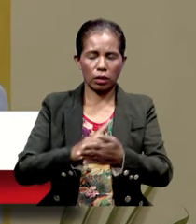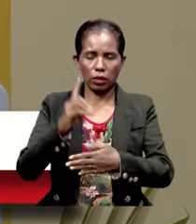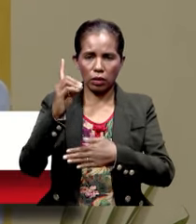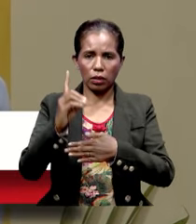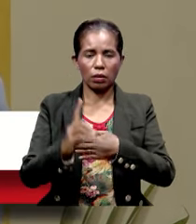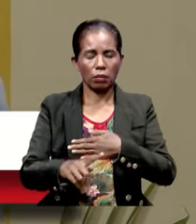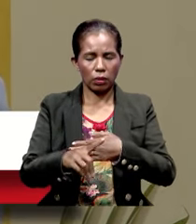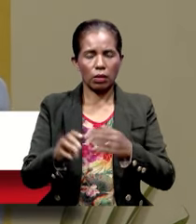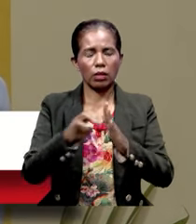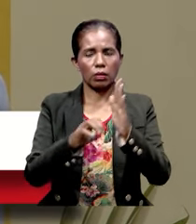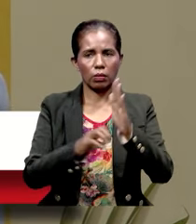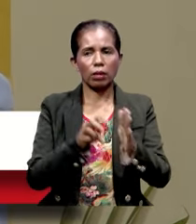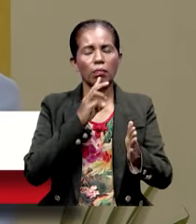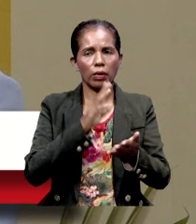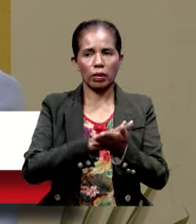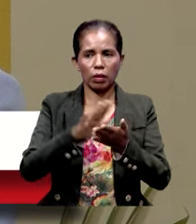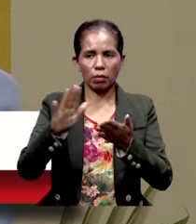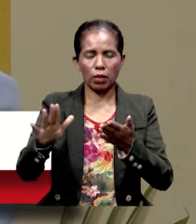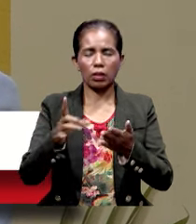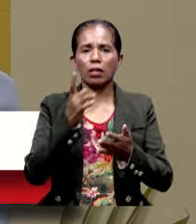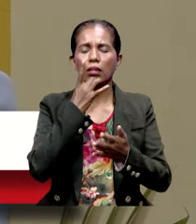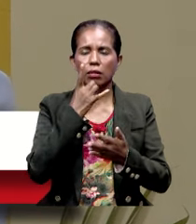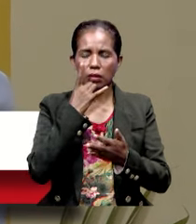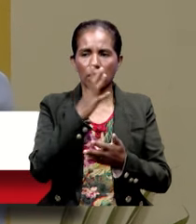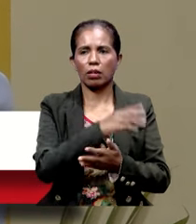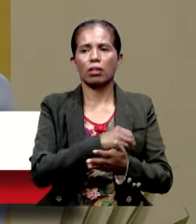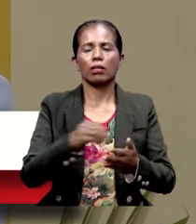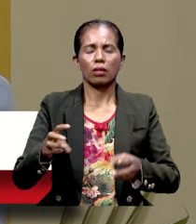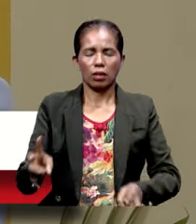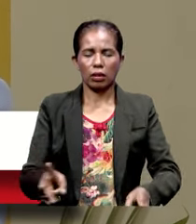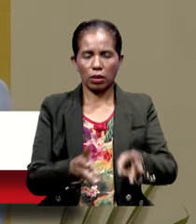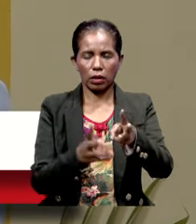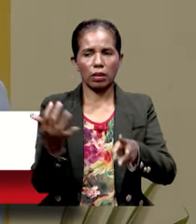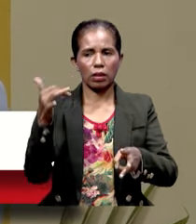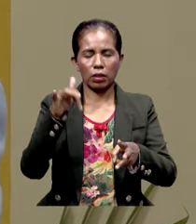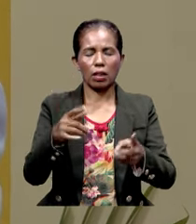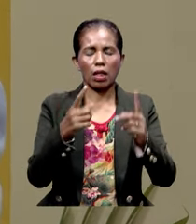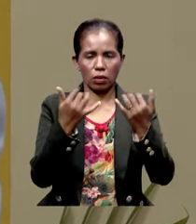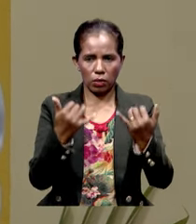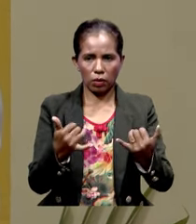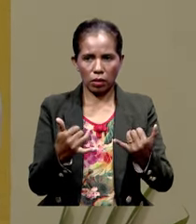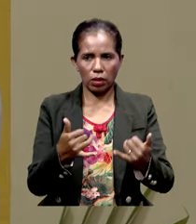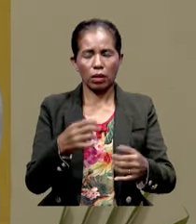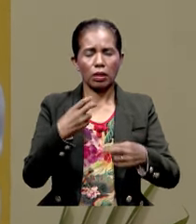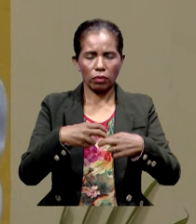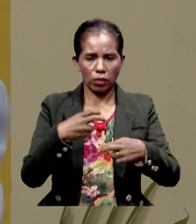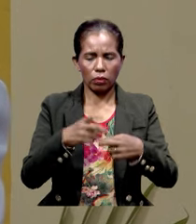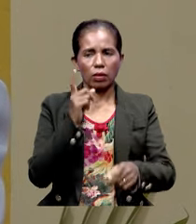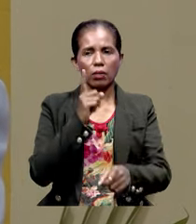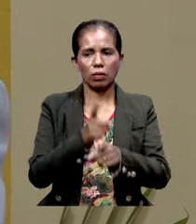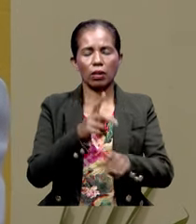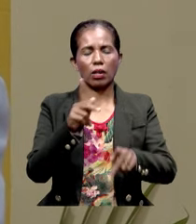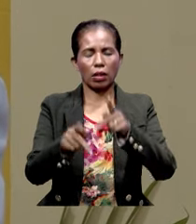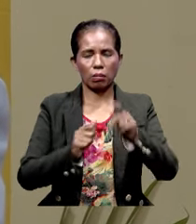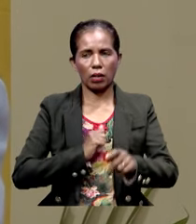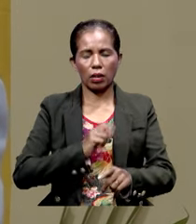básica. Vemos energia e eletricidade na estrada rural, neve horas de raudão, dificulta teves povo a